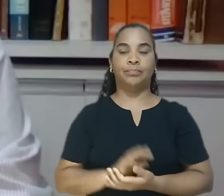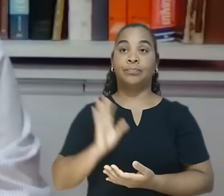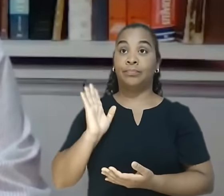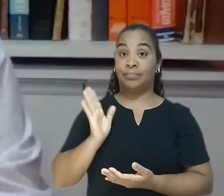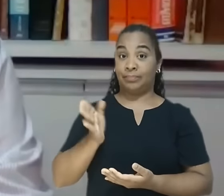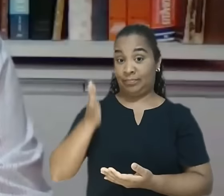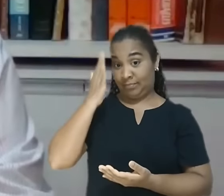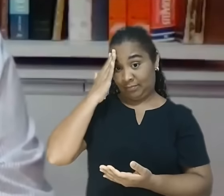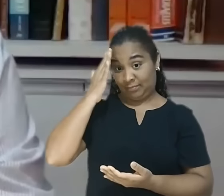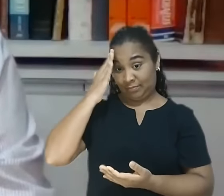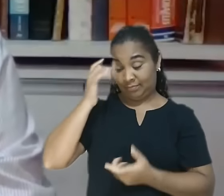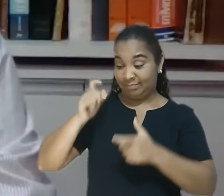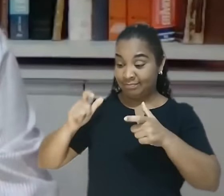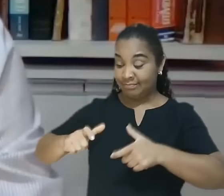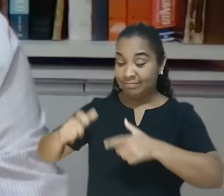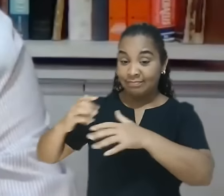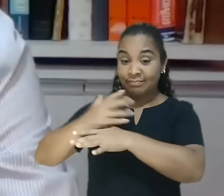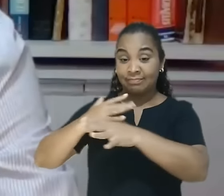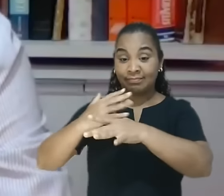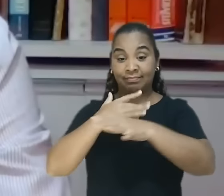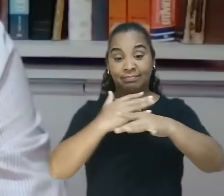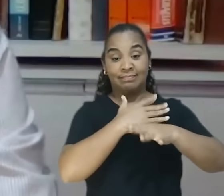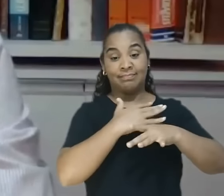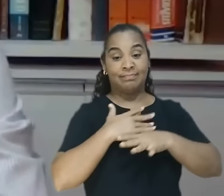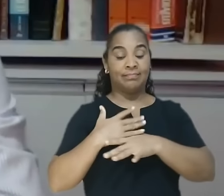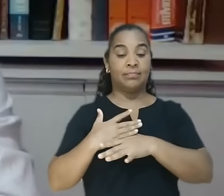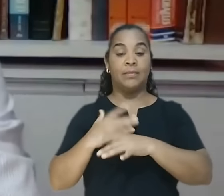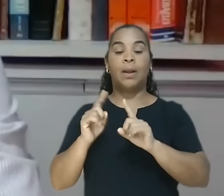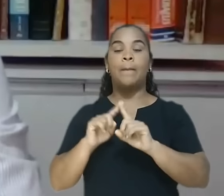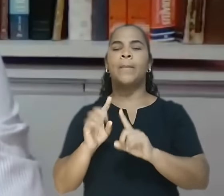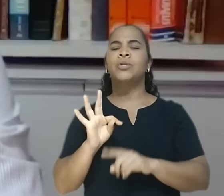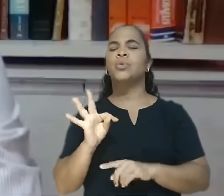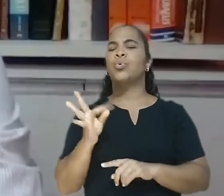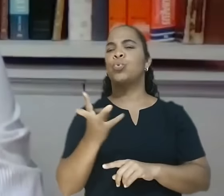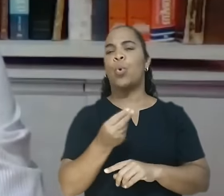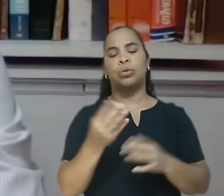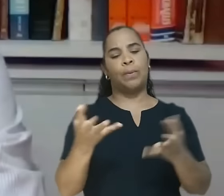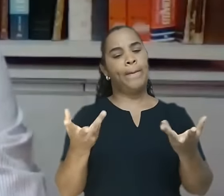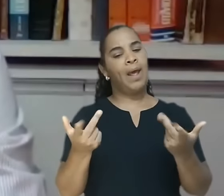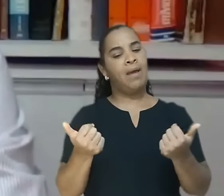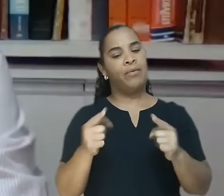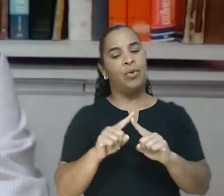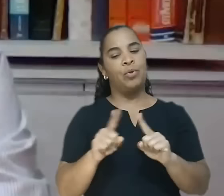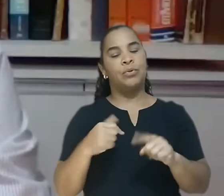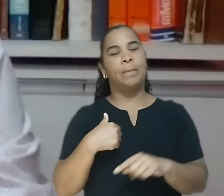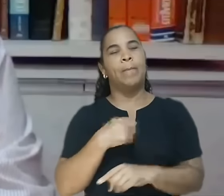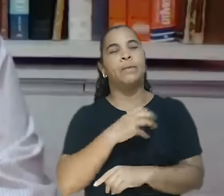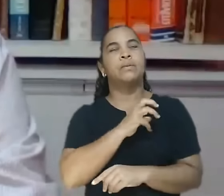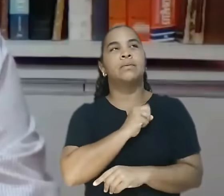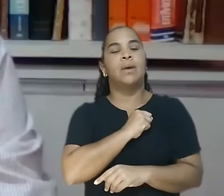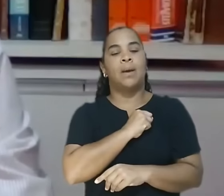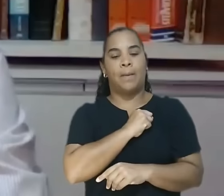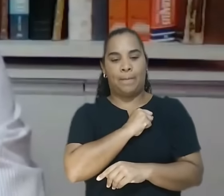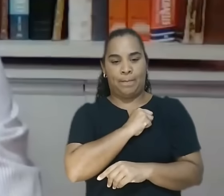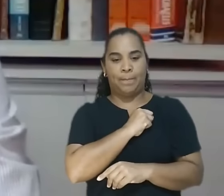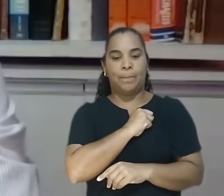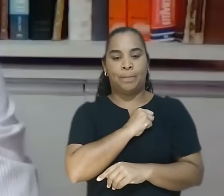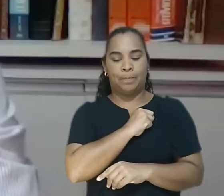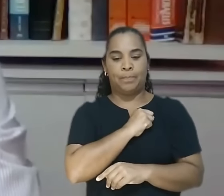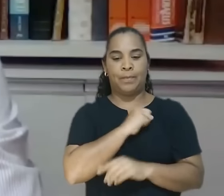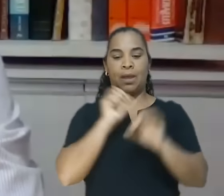E Judeia Mas de todos eles Tem um Que eu considero Um verdadeiro Amanoense Do Cristo Que foi escolhido Numa situação